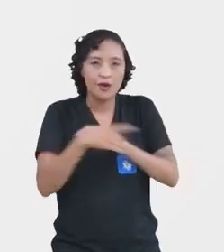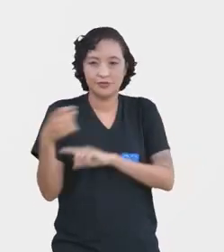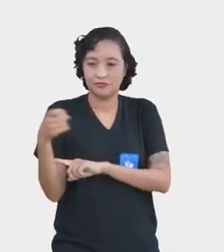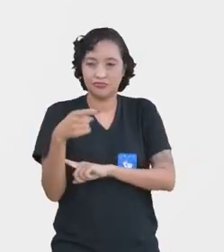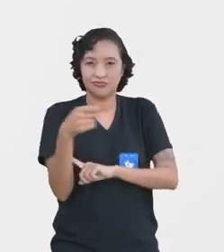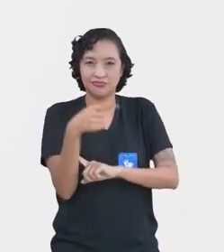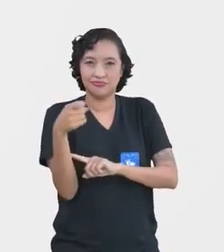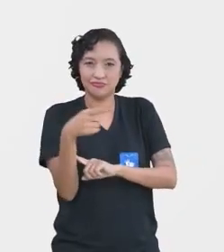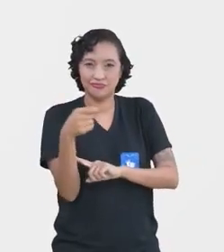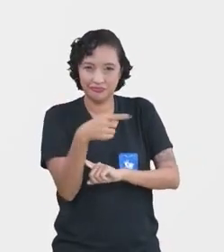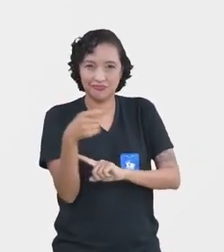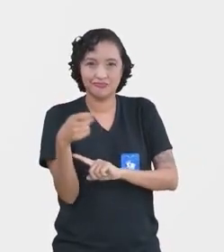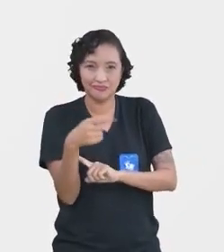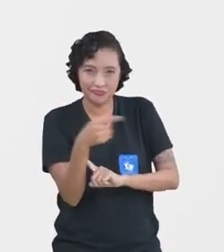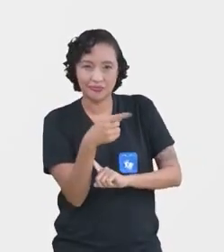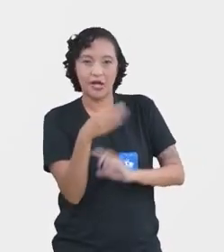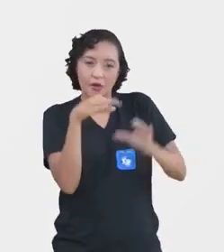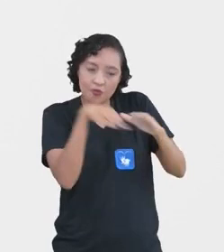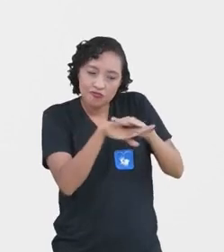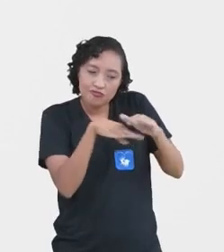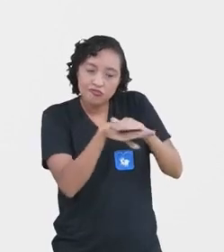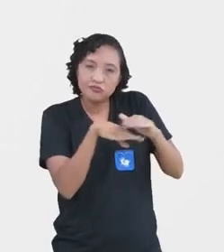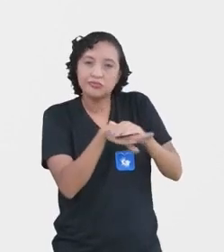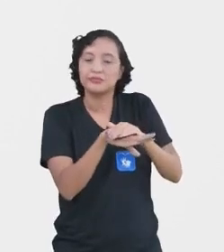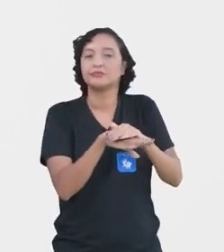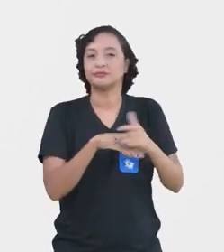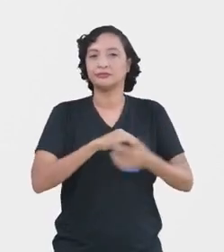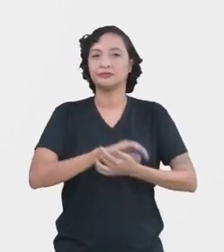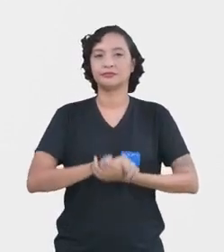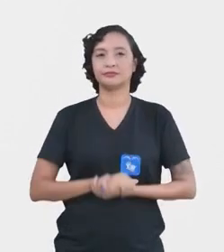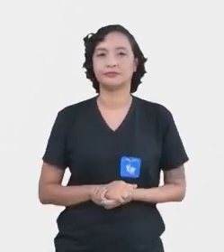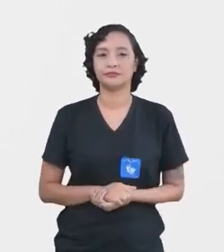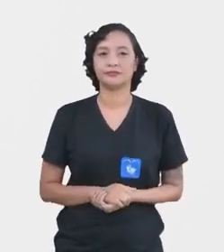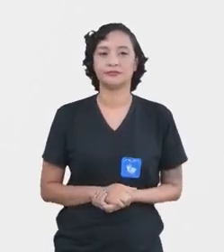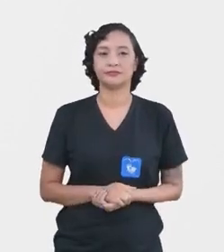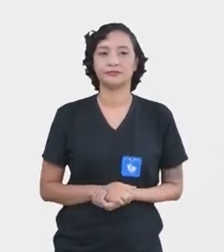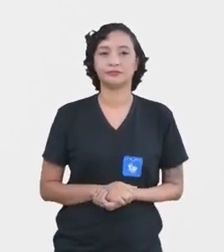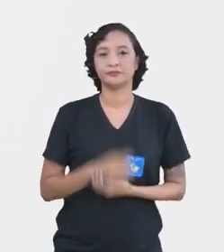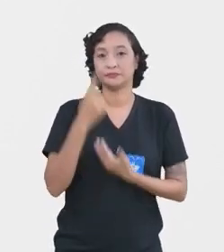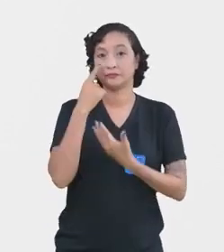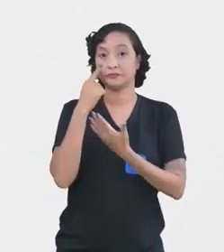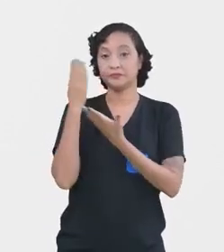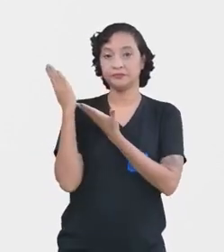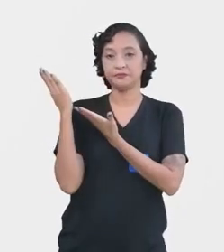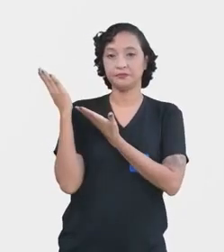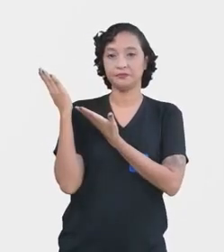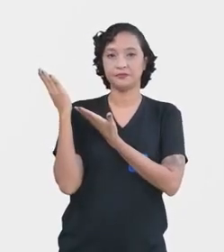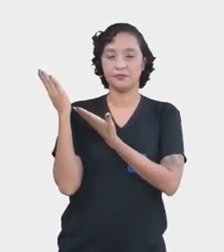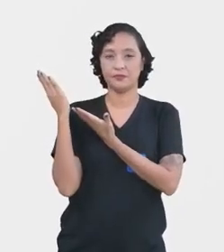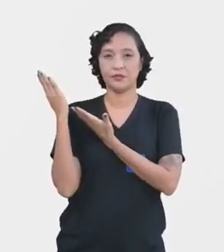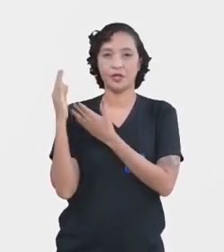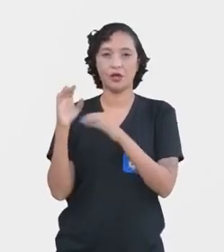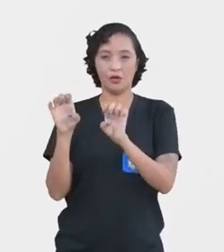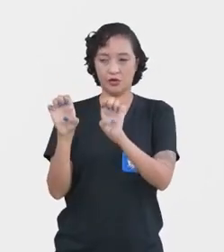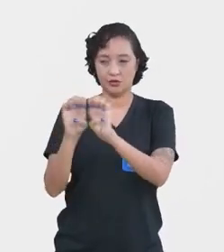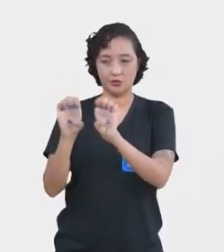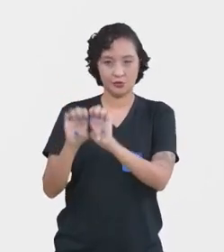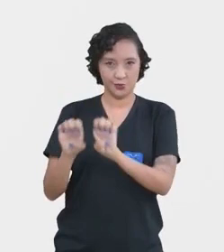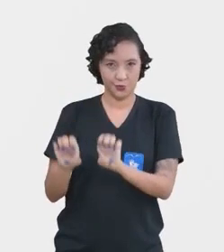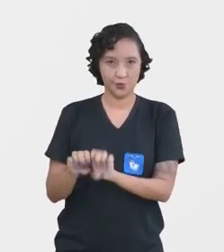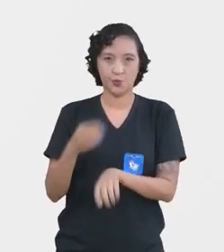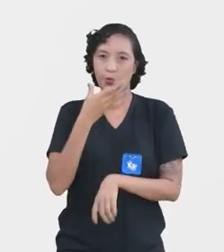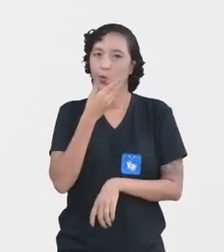uma certa forma muito bem acondicionado. Avançando mais um pouquinho, esse sistema reprodutor também